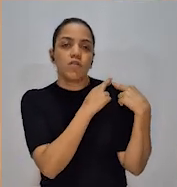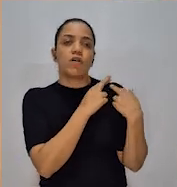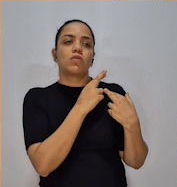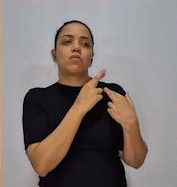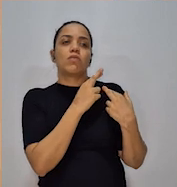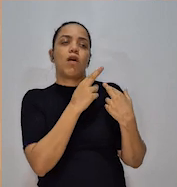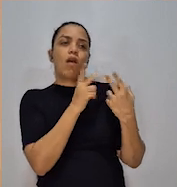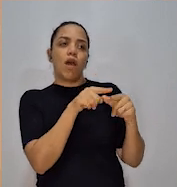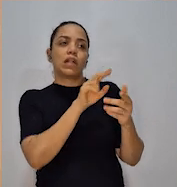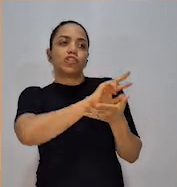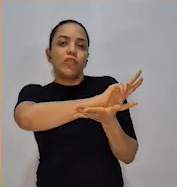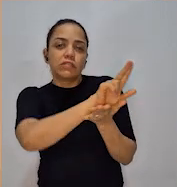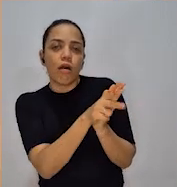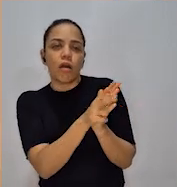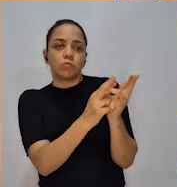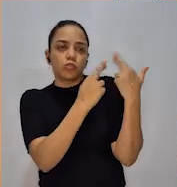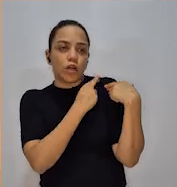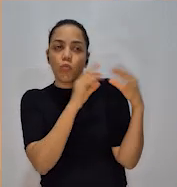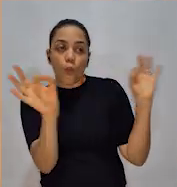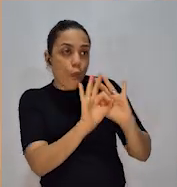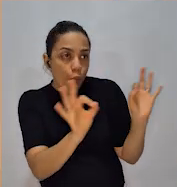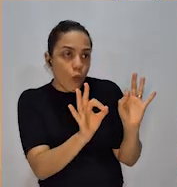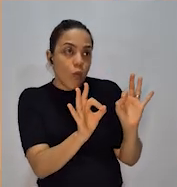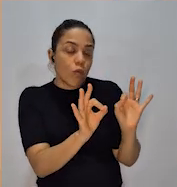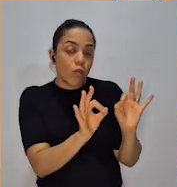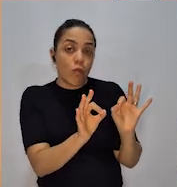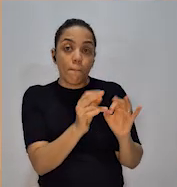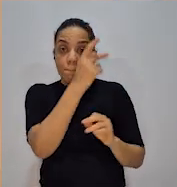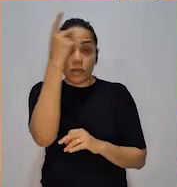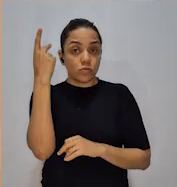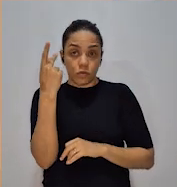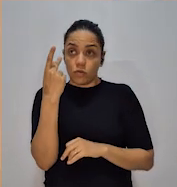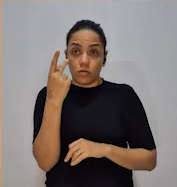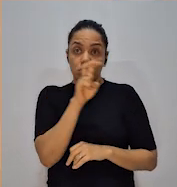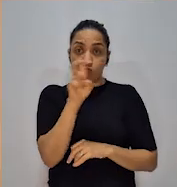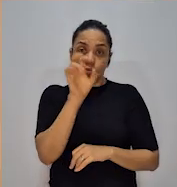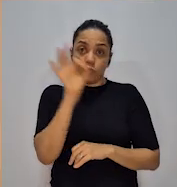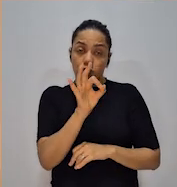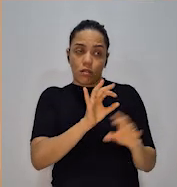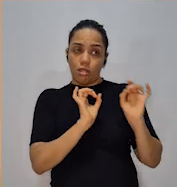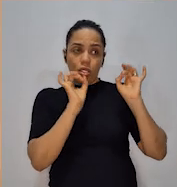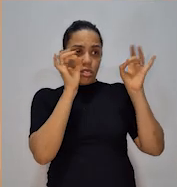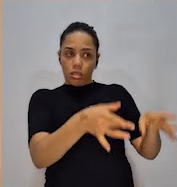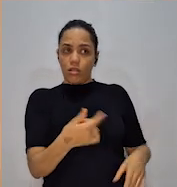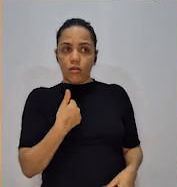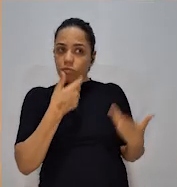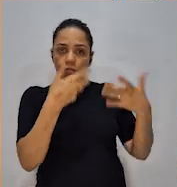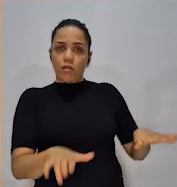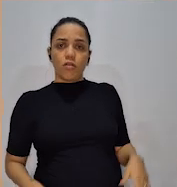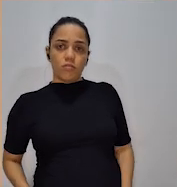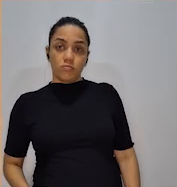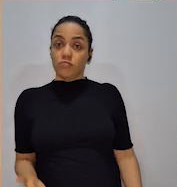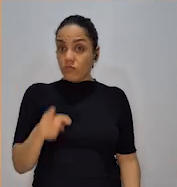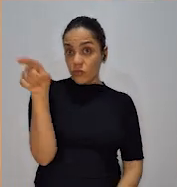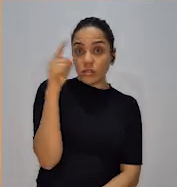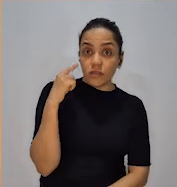questões de diversidade e inclusão. Gente, de duas a cada uma, vai deixar de fazer negócios com as organizações de vocês que não